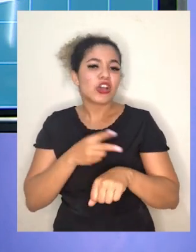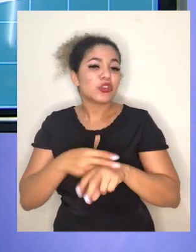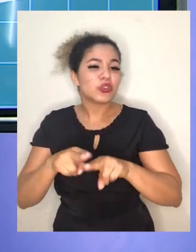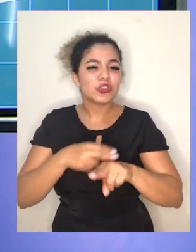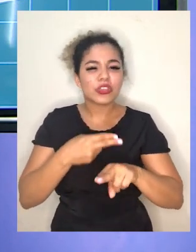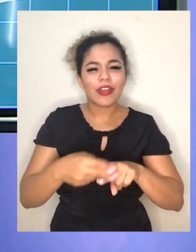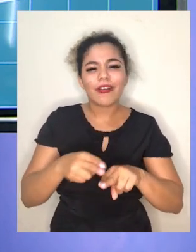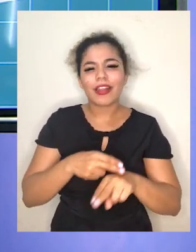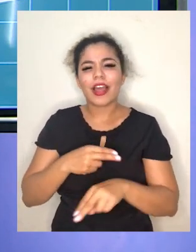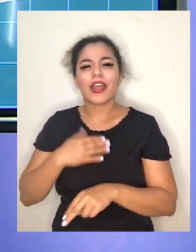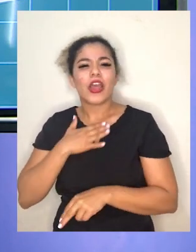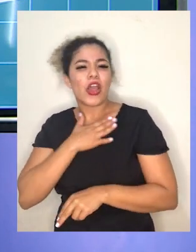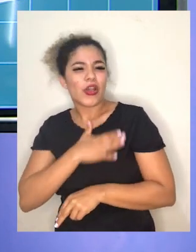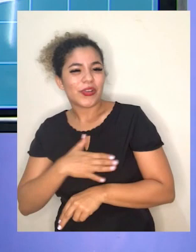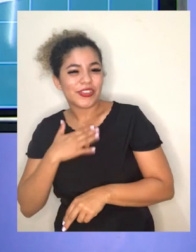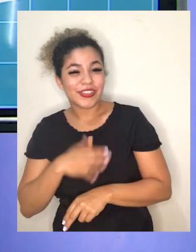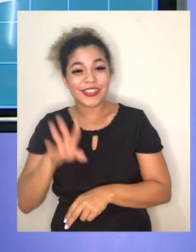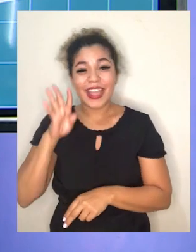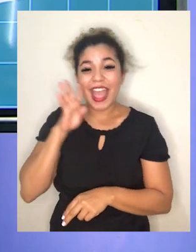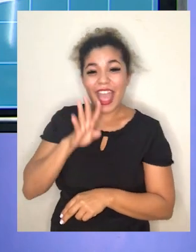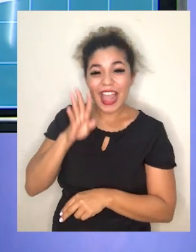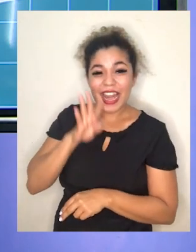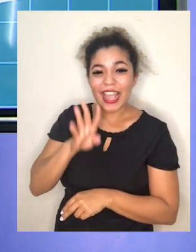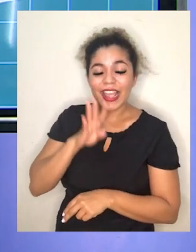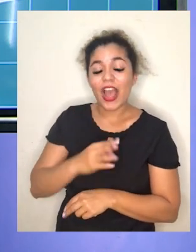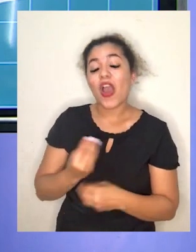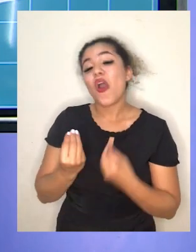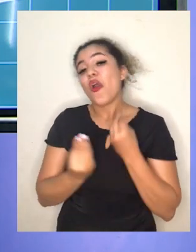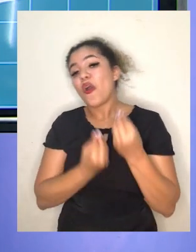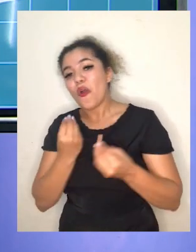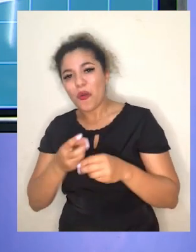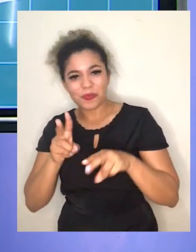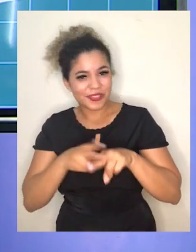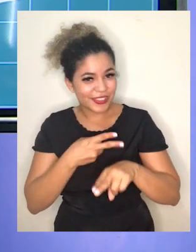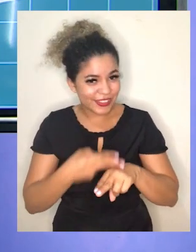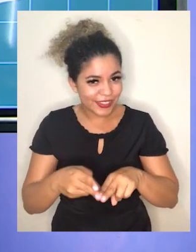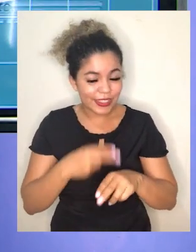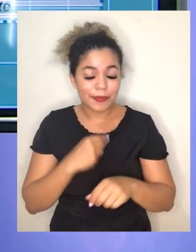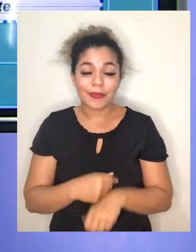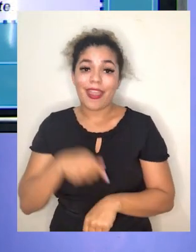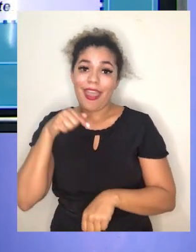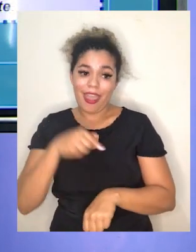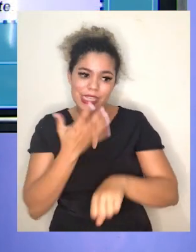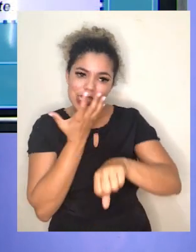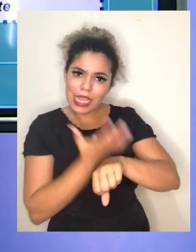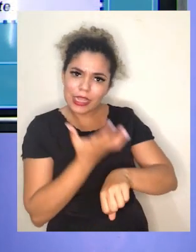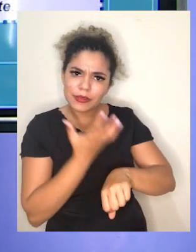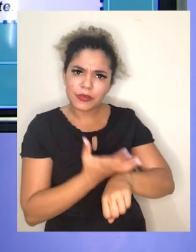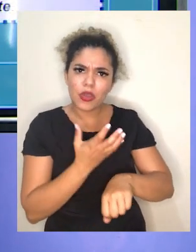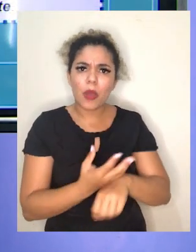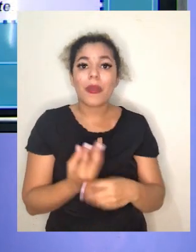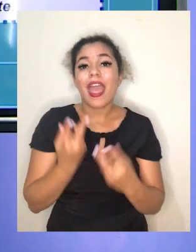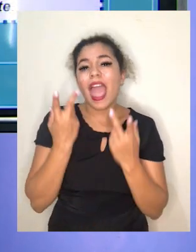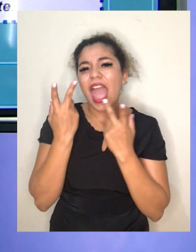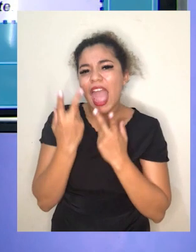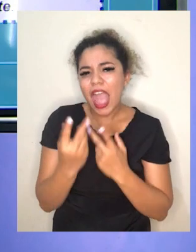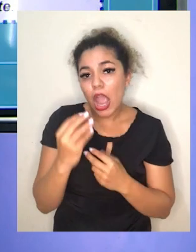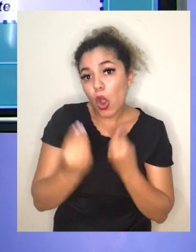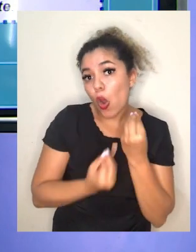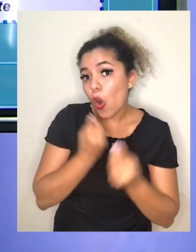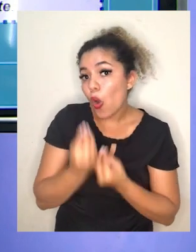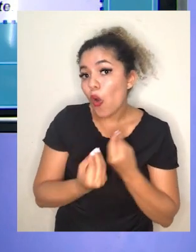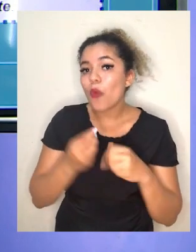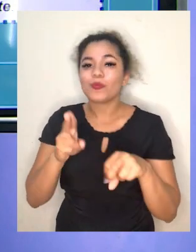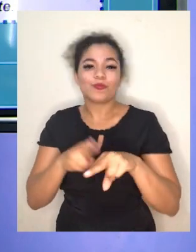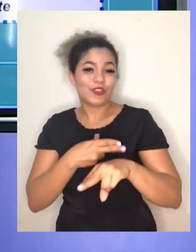chocolate, é gostosa, é legal como um chocolate. Esta matéria é como